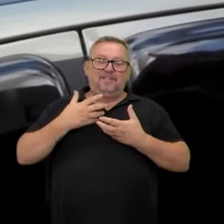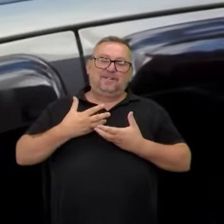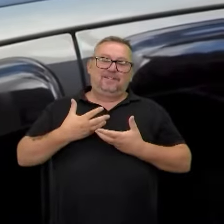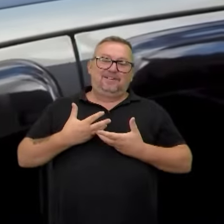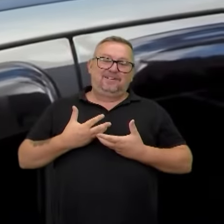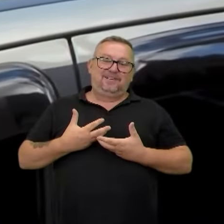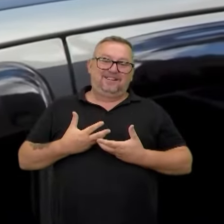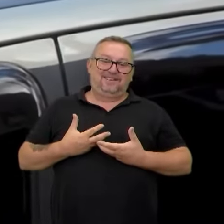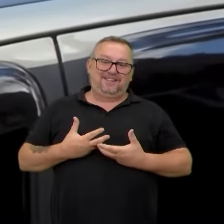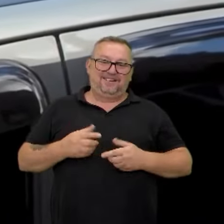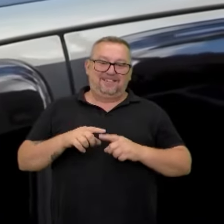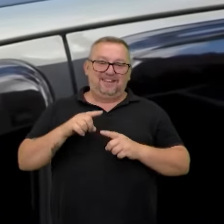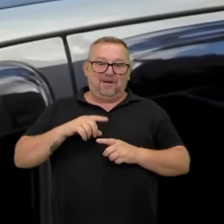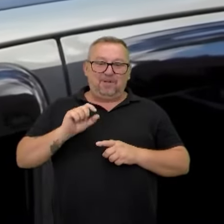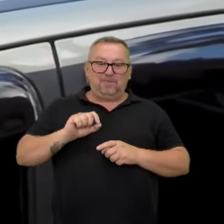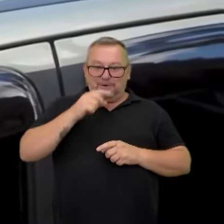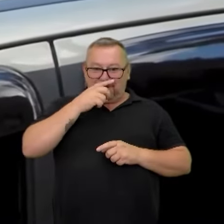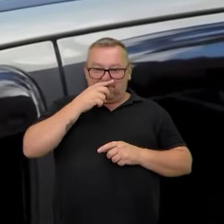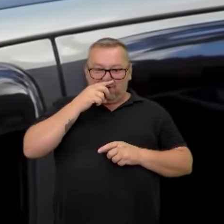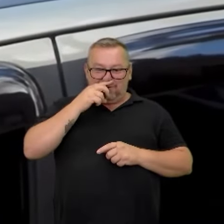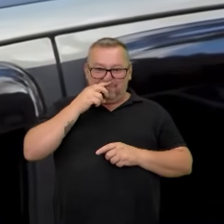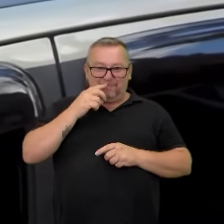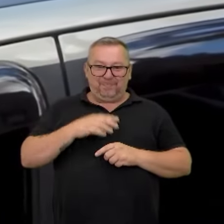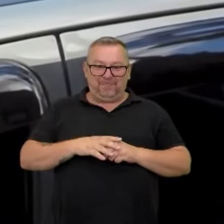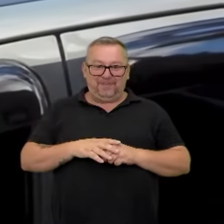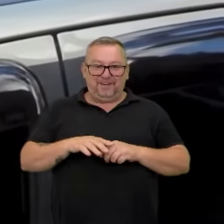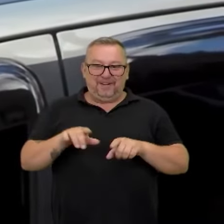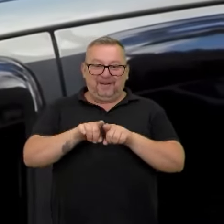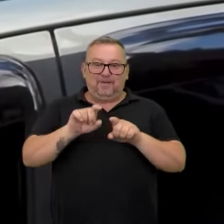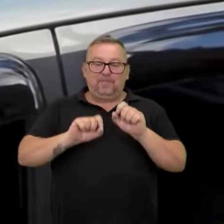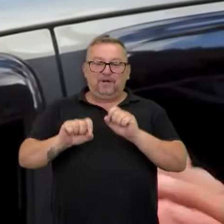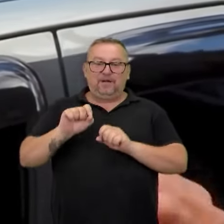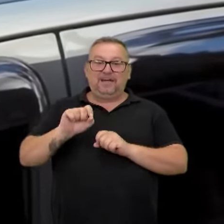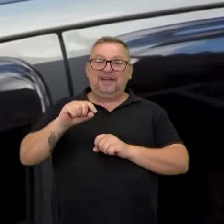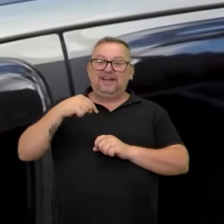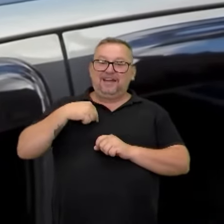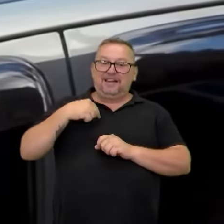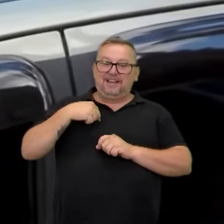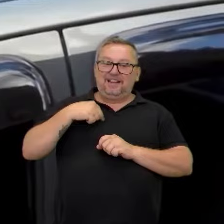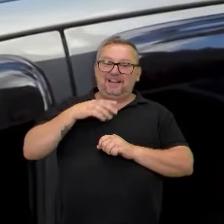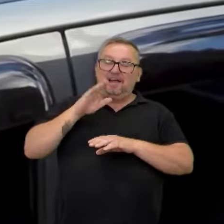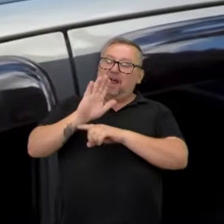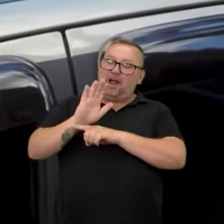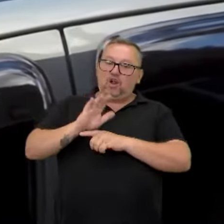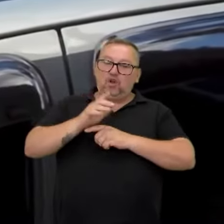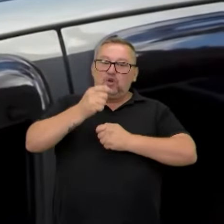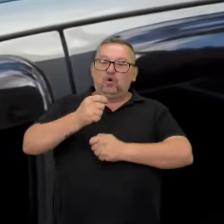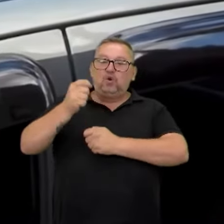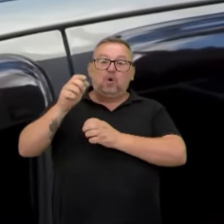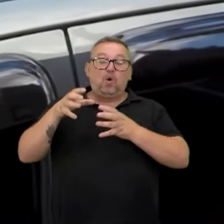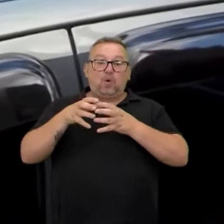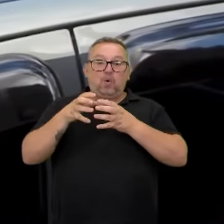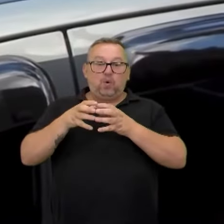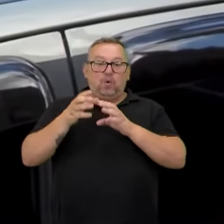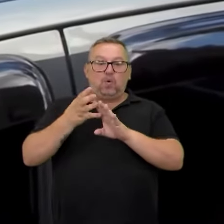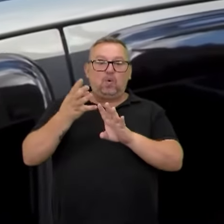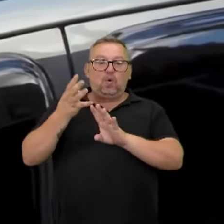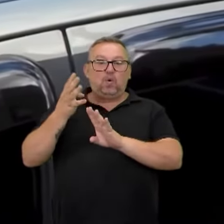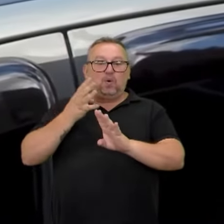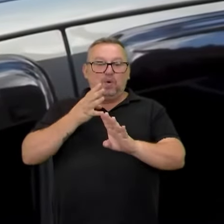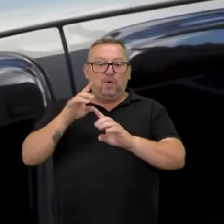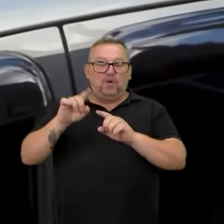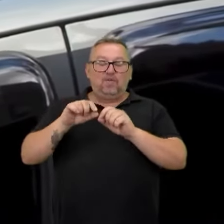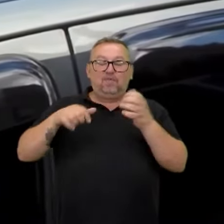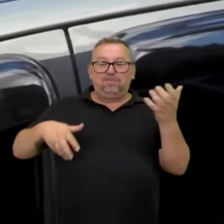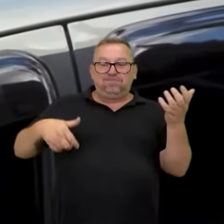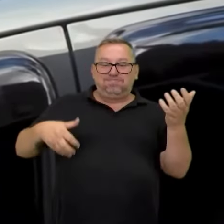cansado, né, de idade já também, a gente cansa um pouco. Aí eu apito para ajudar a carregar a turma, faço um barulhinho na